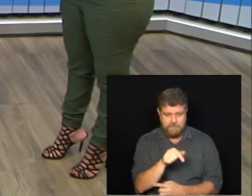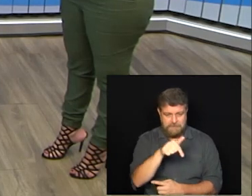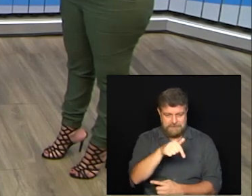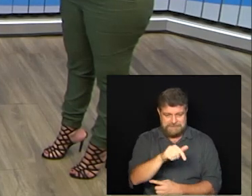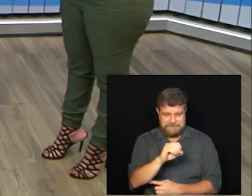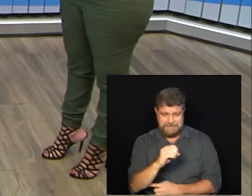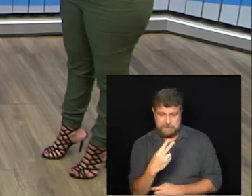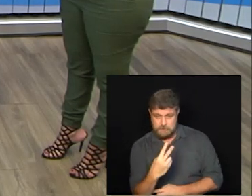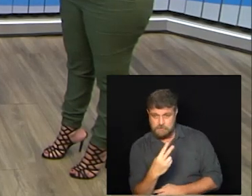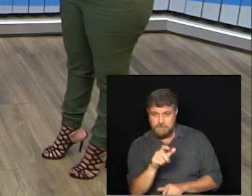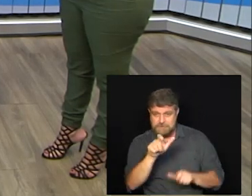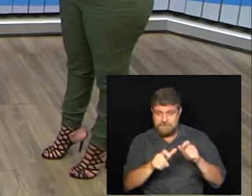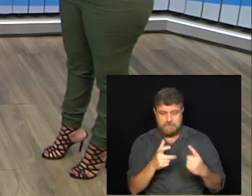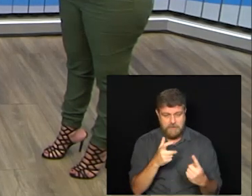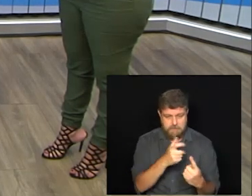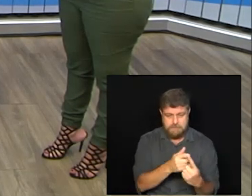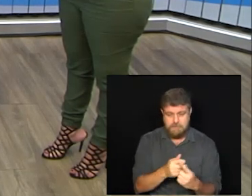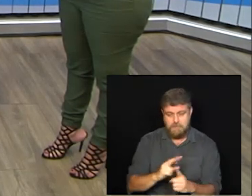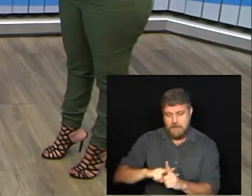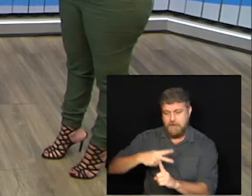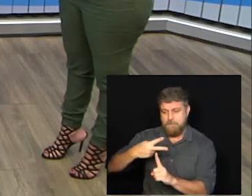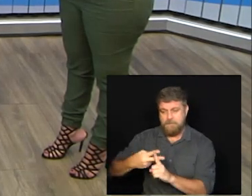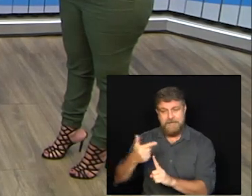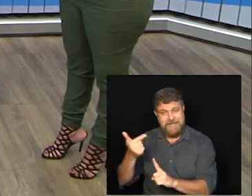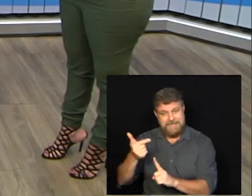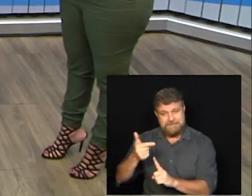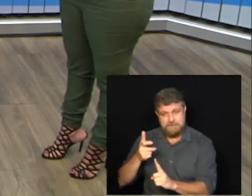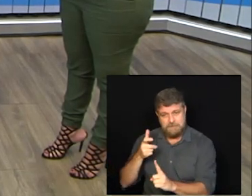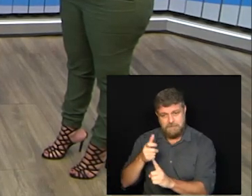81.702 pessoas e a segunda dose,